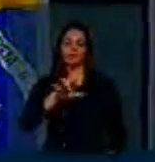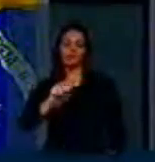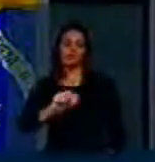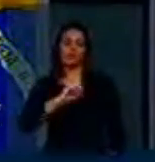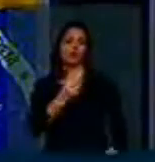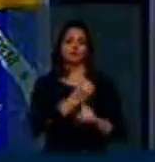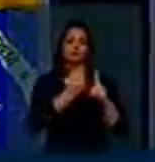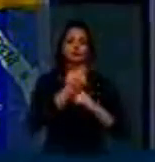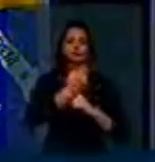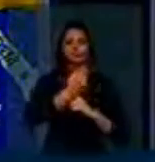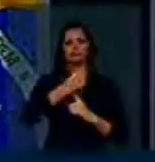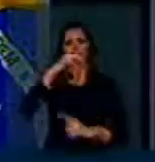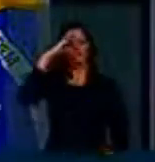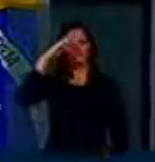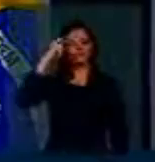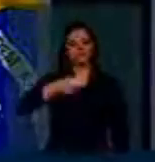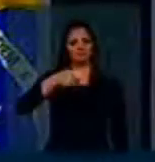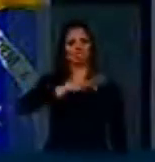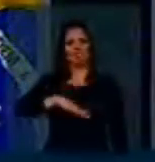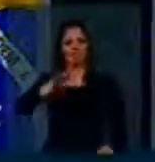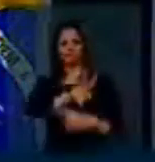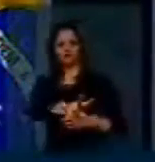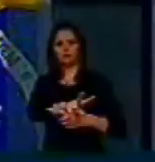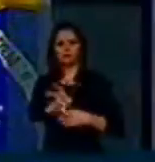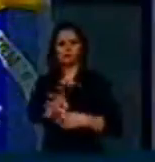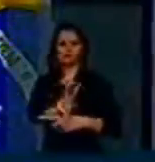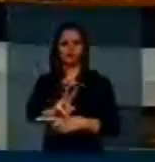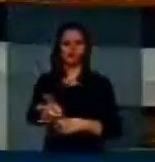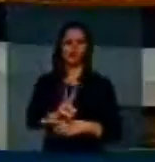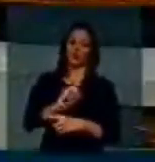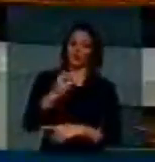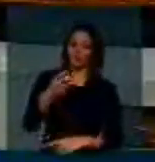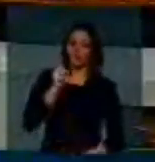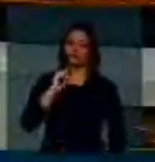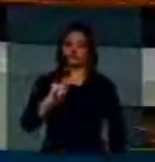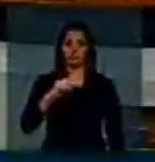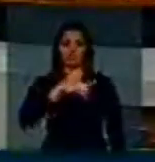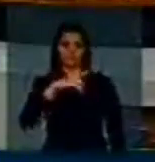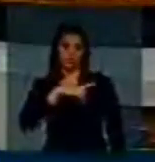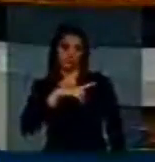sociedade autoritária calcada num vigilantismo e interesses privados.